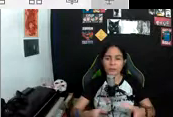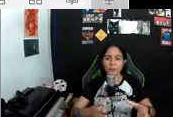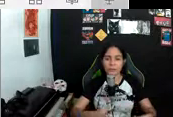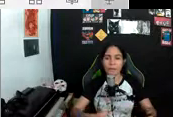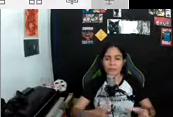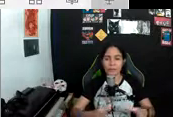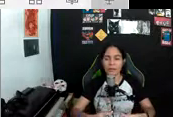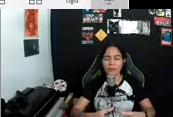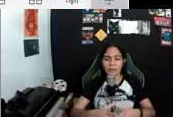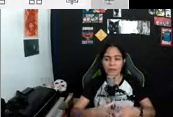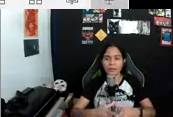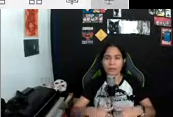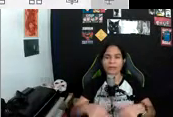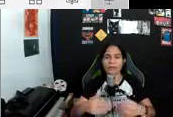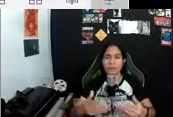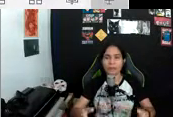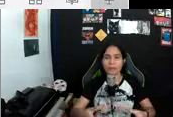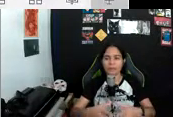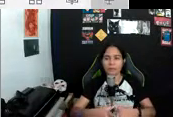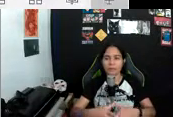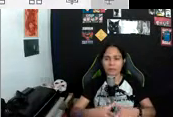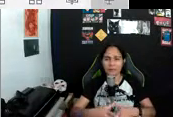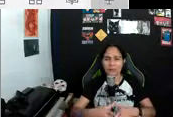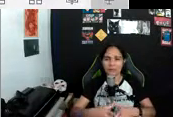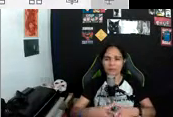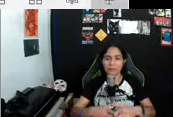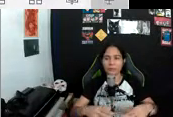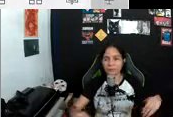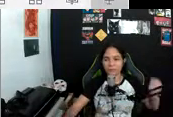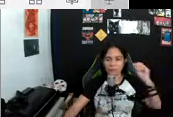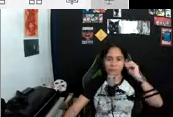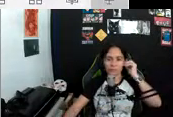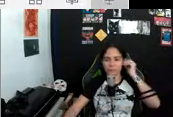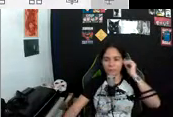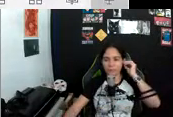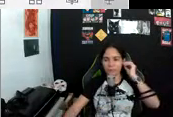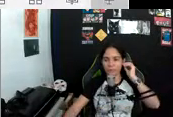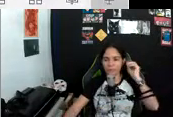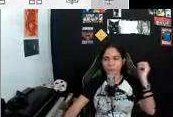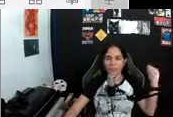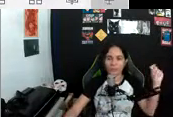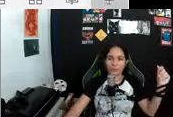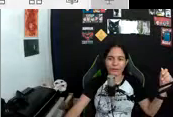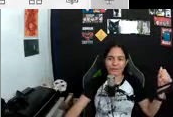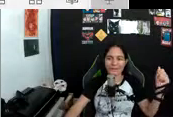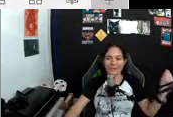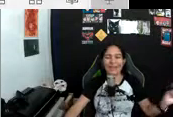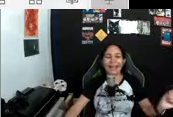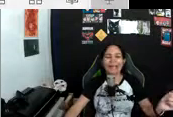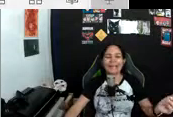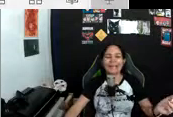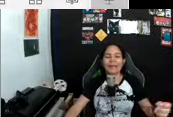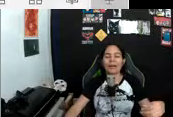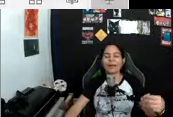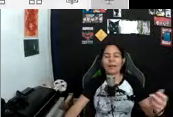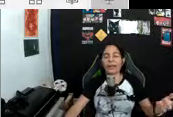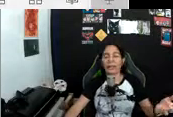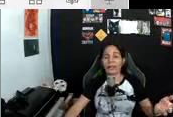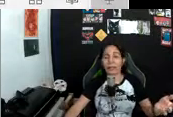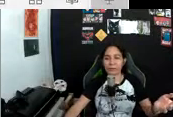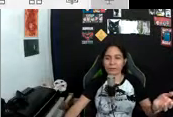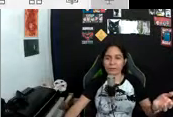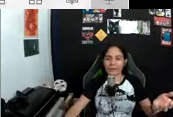essa pessoa, enfermeira obstetra, pode estar exercendo. Boa noite, professora Diane. Boa noite.